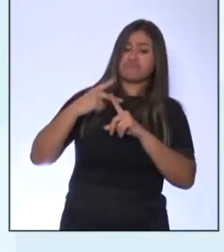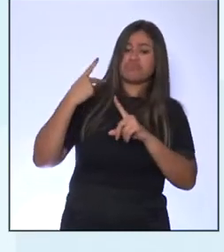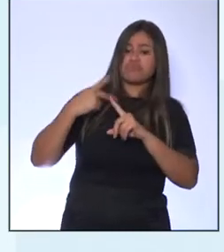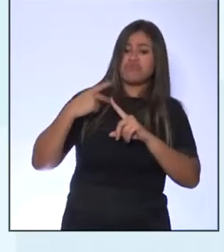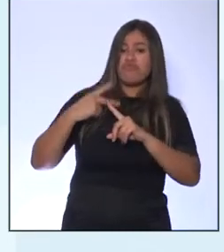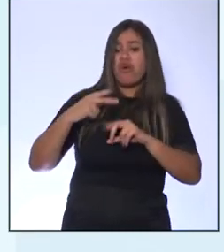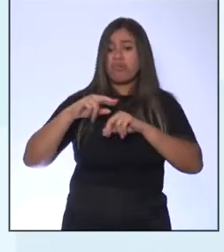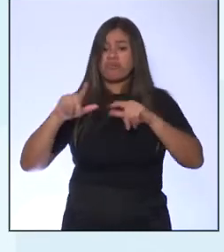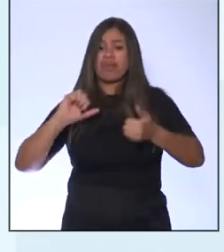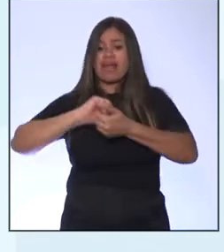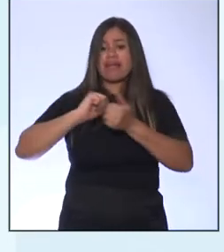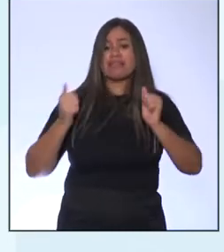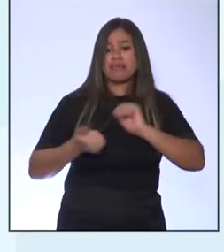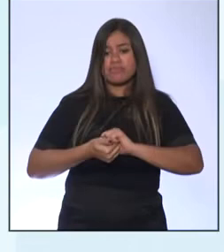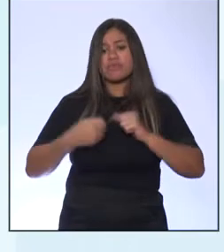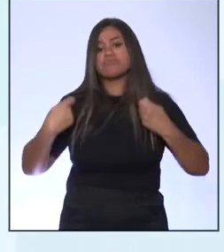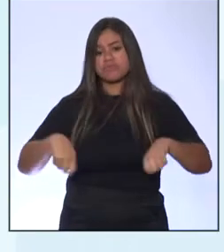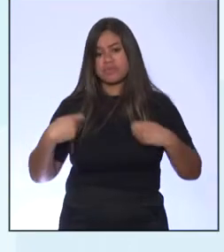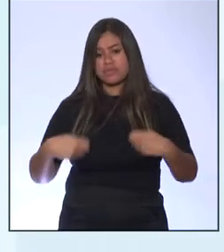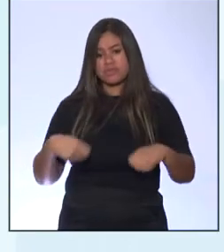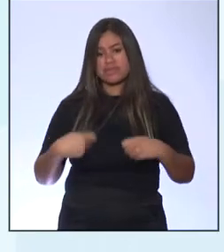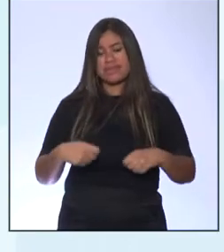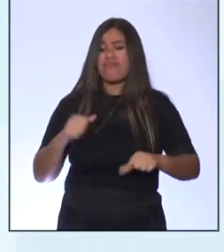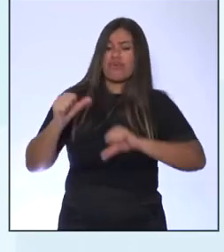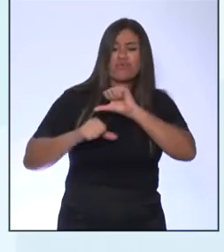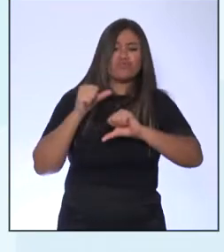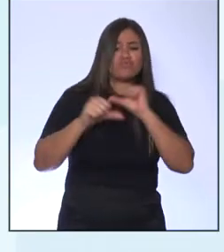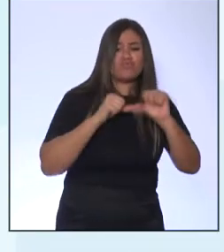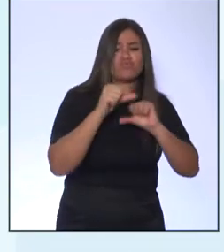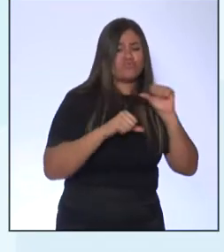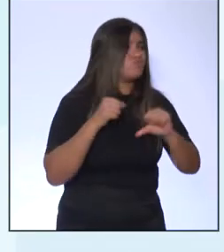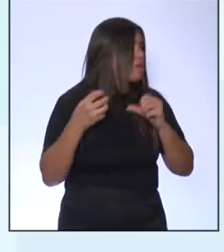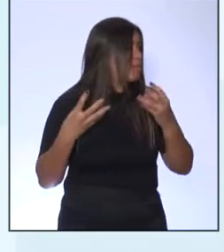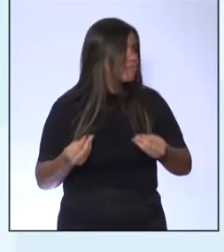adaptativas vai ser muita mudança em pouco tempo. Por isso que eu